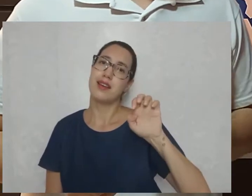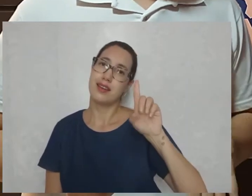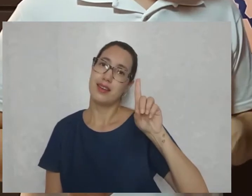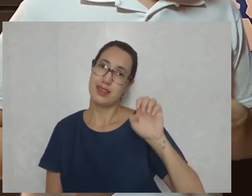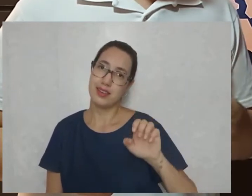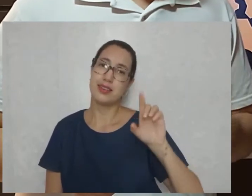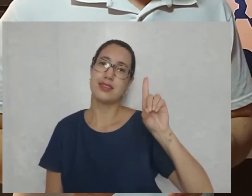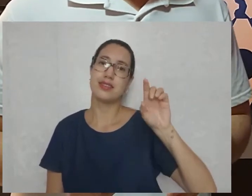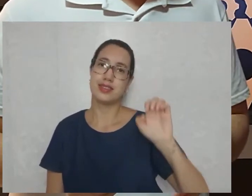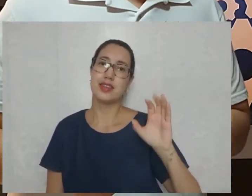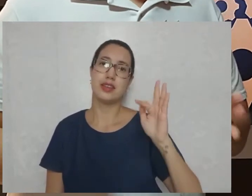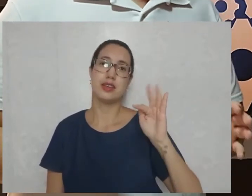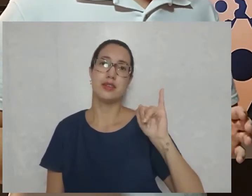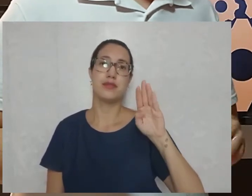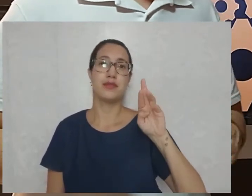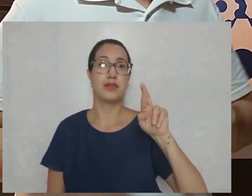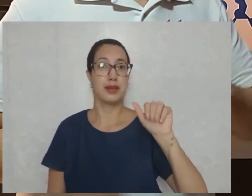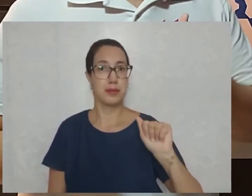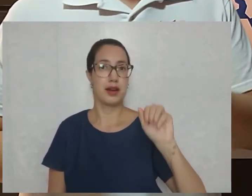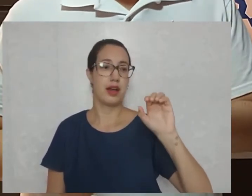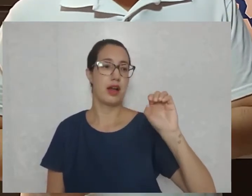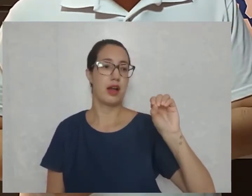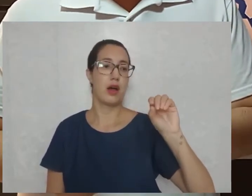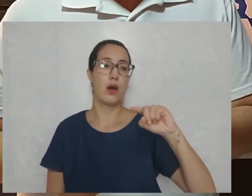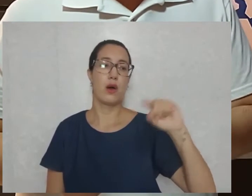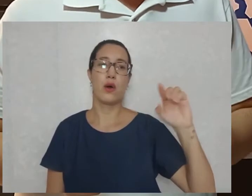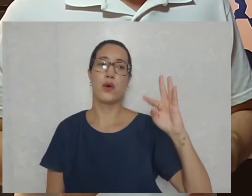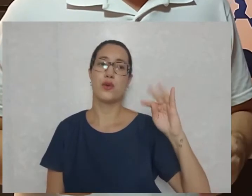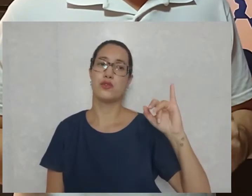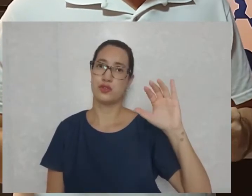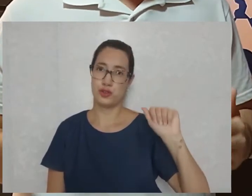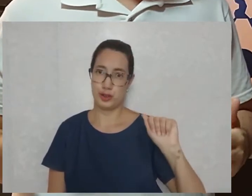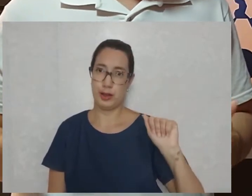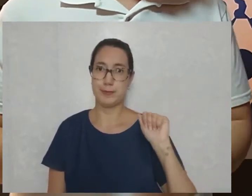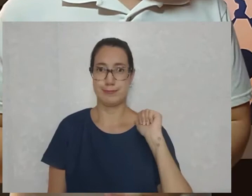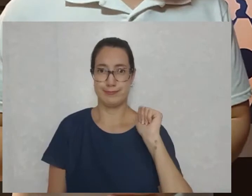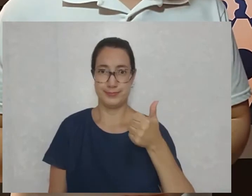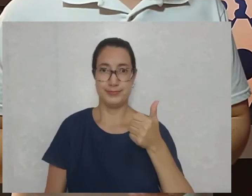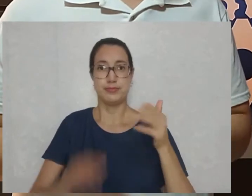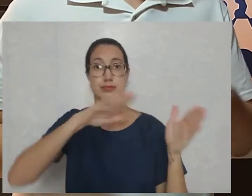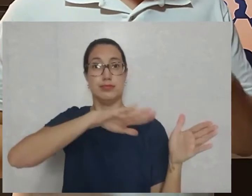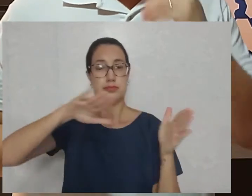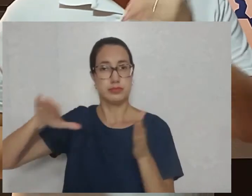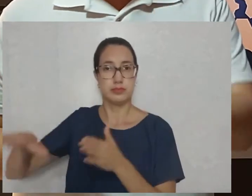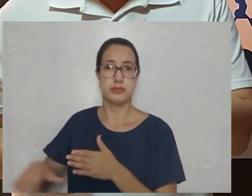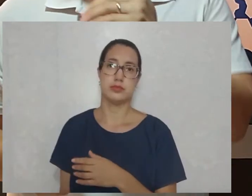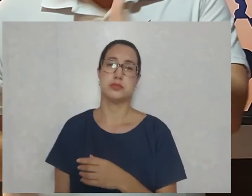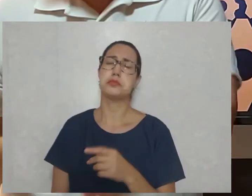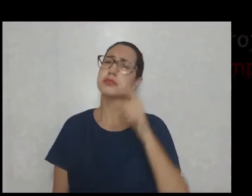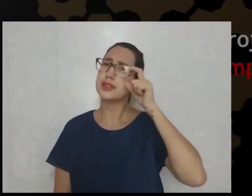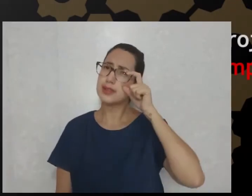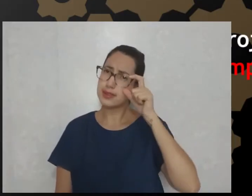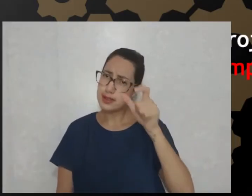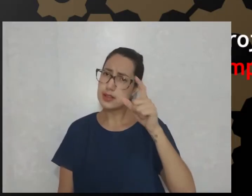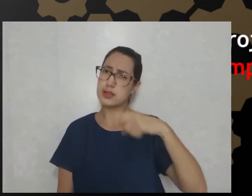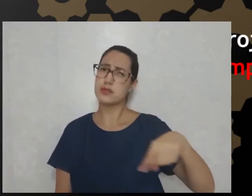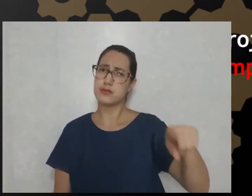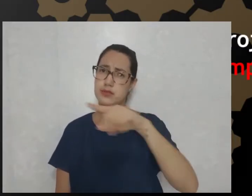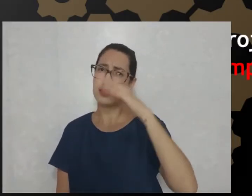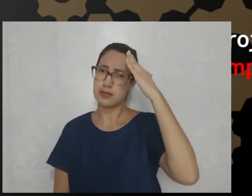Bom, pessoal, e um último passo que é opcional, mas para o caso de vocês que tem um tempo curtíssimo para fazer, é interessante que você chegue até esse passo